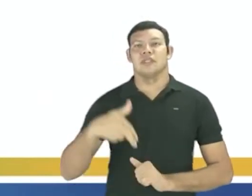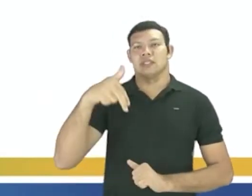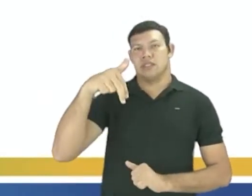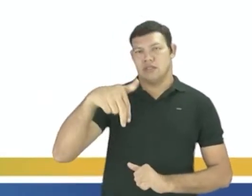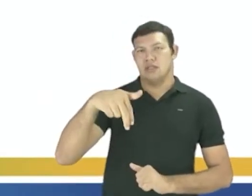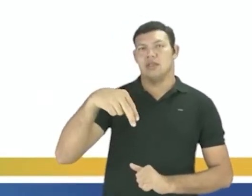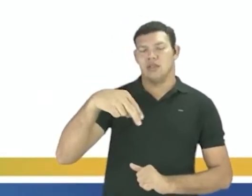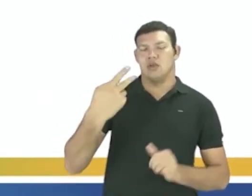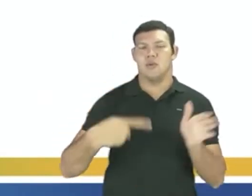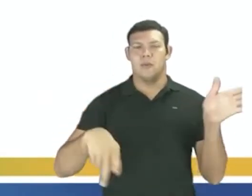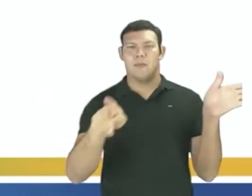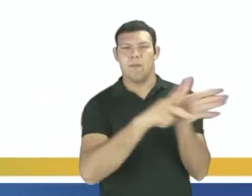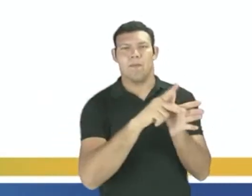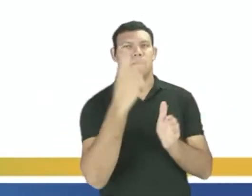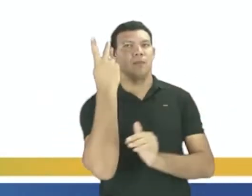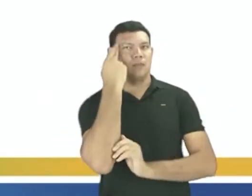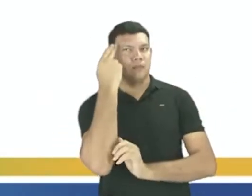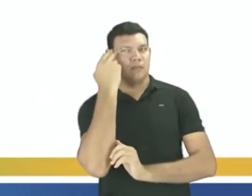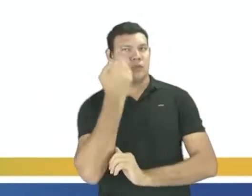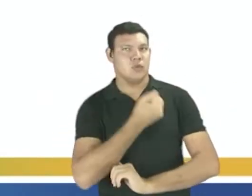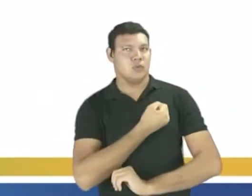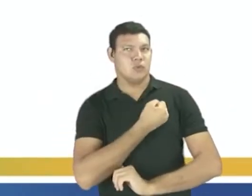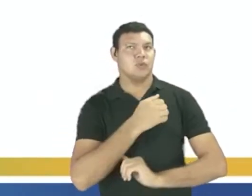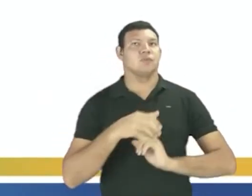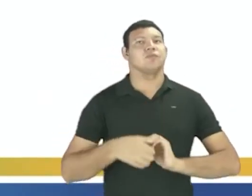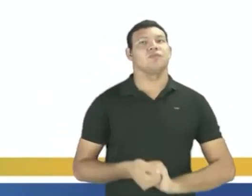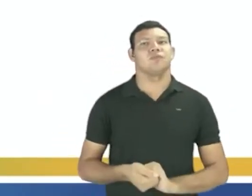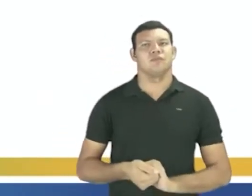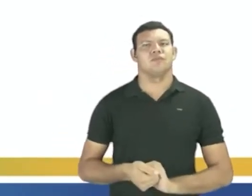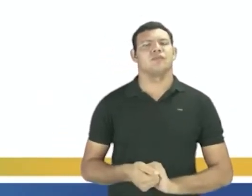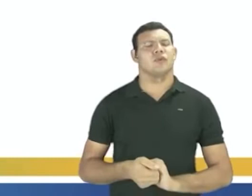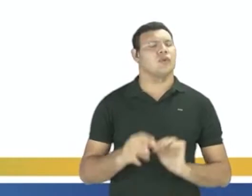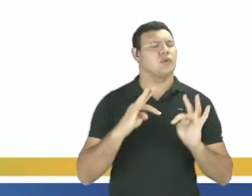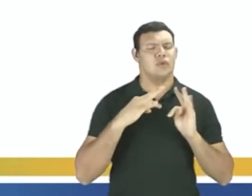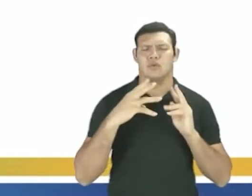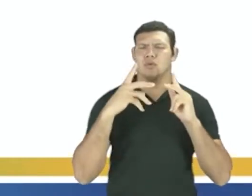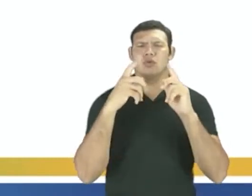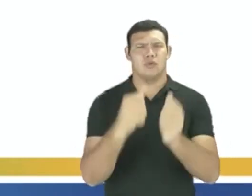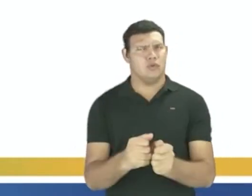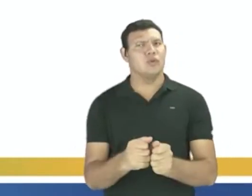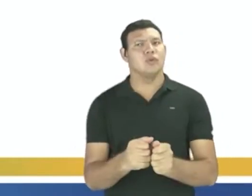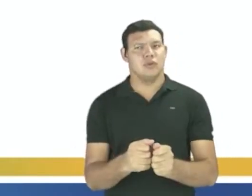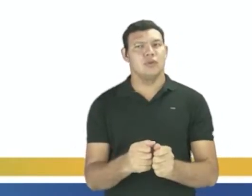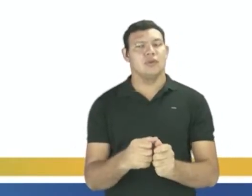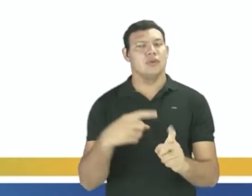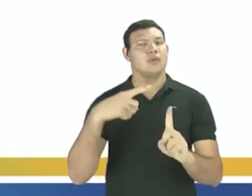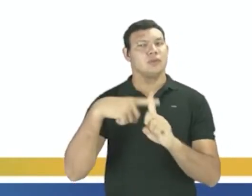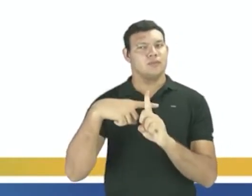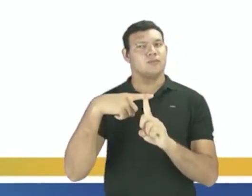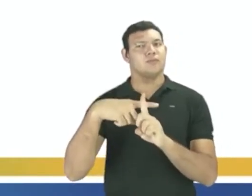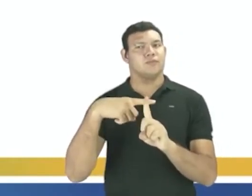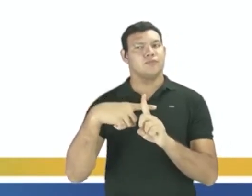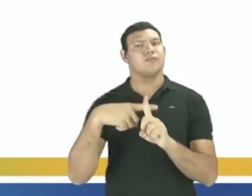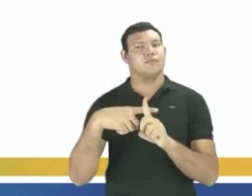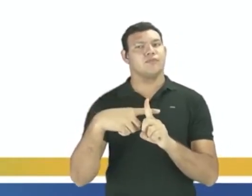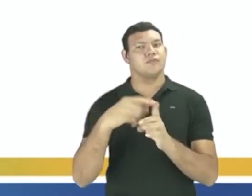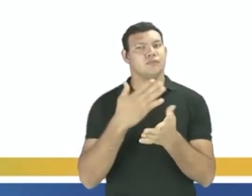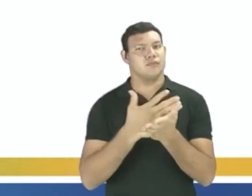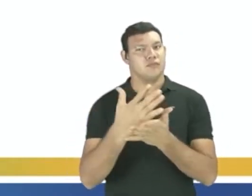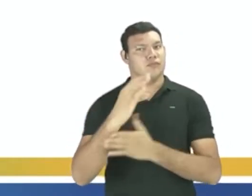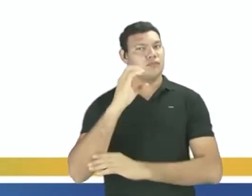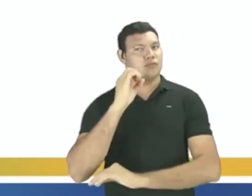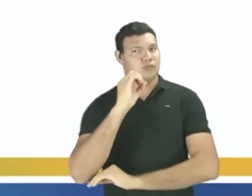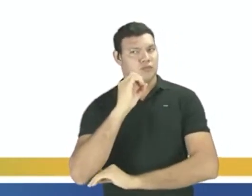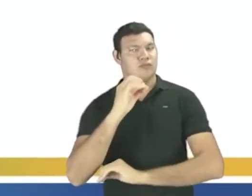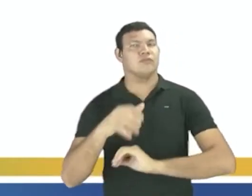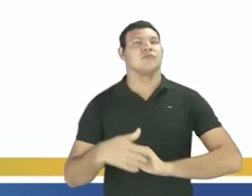ele pertence aos naturais. Ou seja, são todos os números positivos a partir do zero.